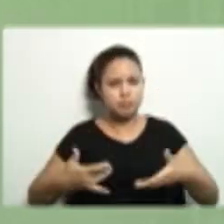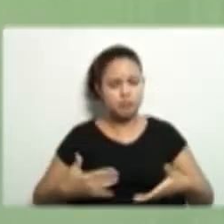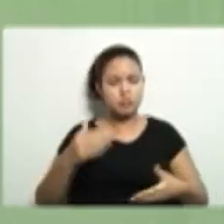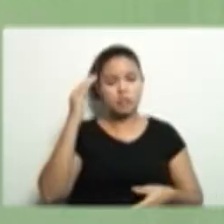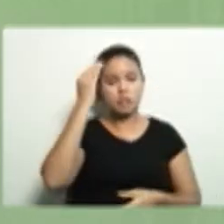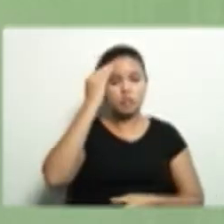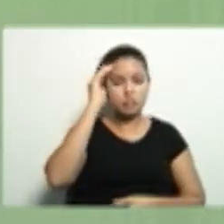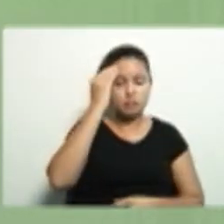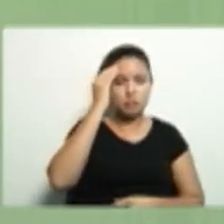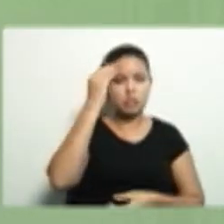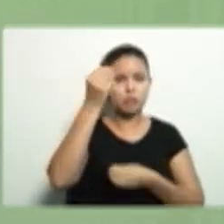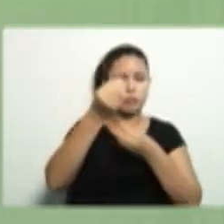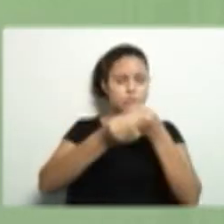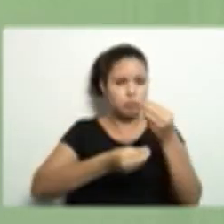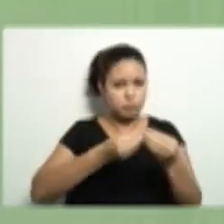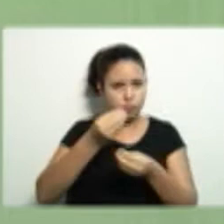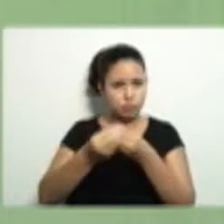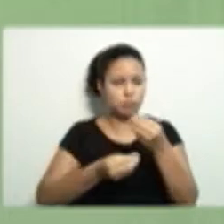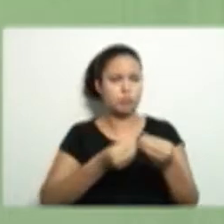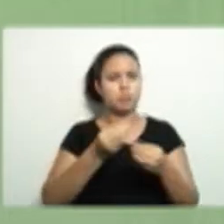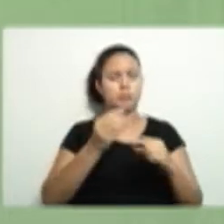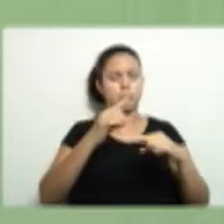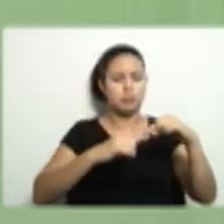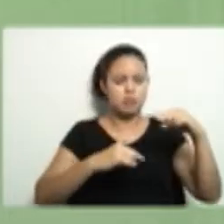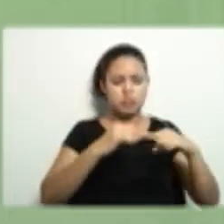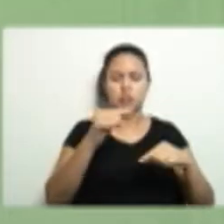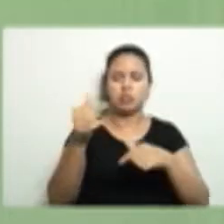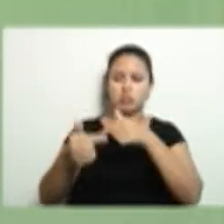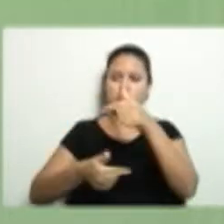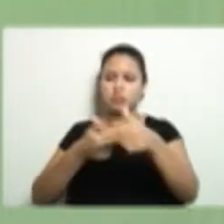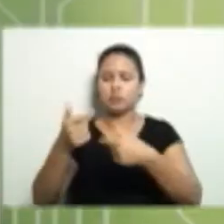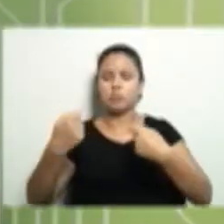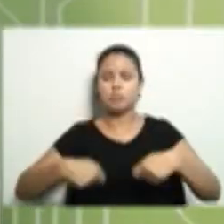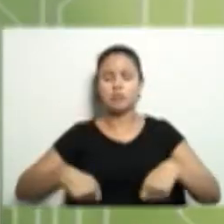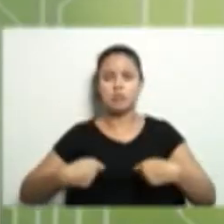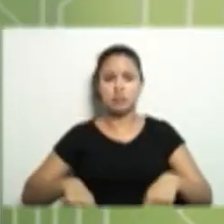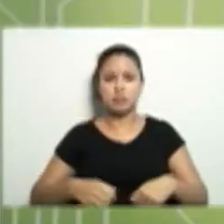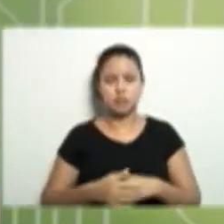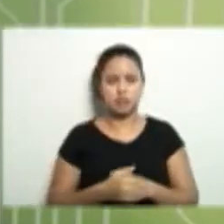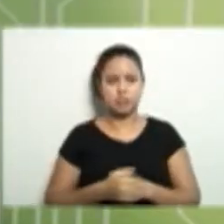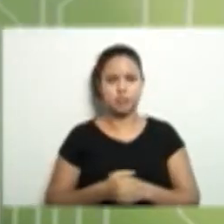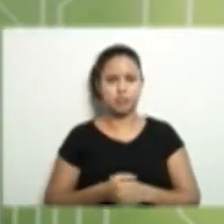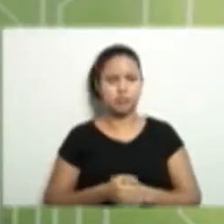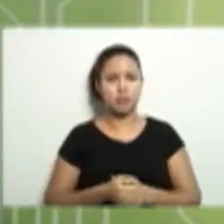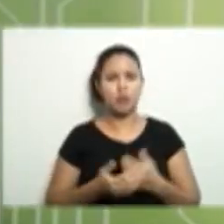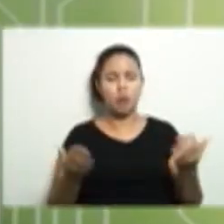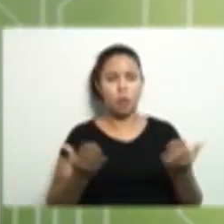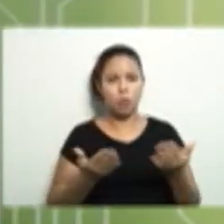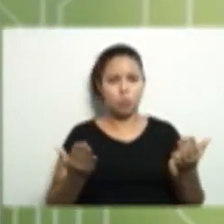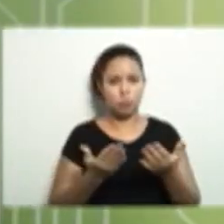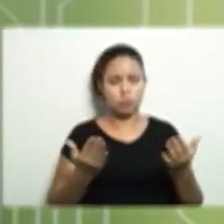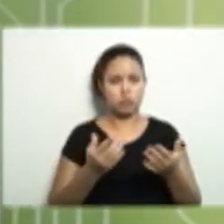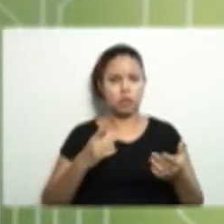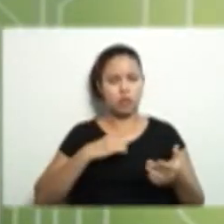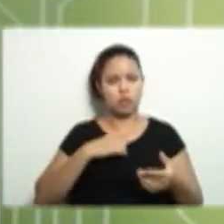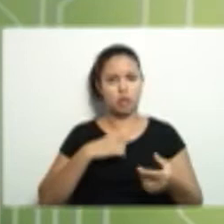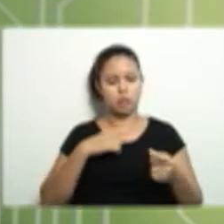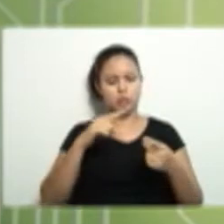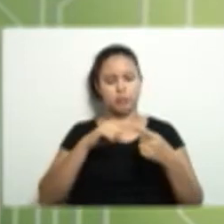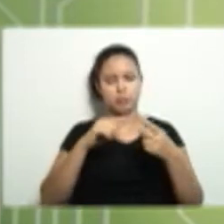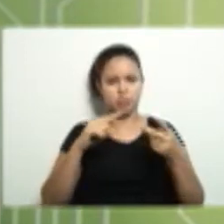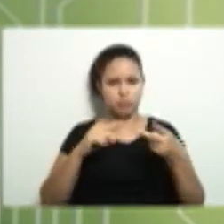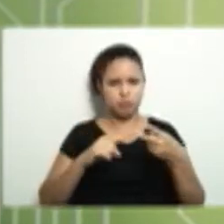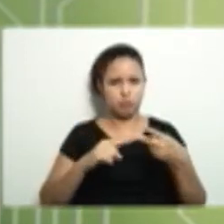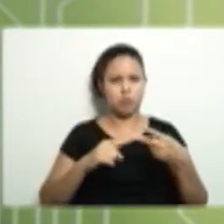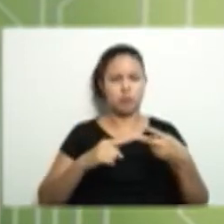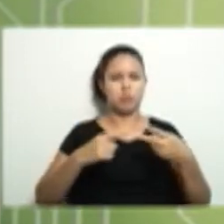compreender como vai se dar a sua modernização. Bom, na aula de hoje a gente tem dois grandes debates para fazer. O primeiro é sobre essa questão de